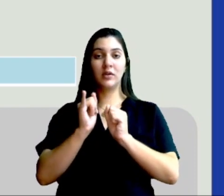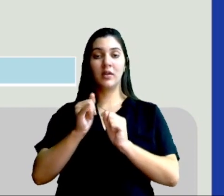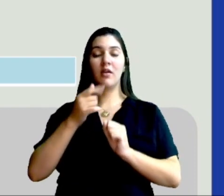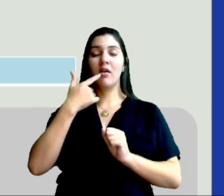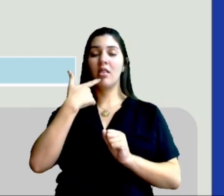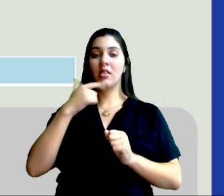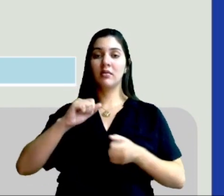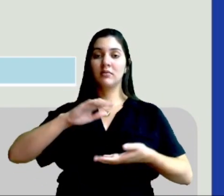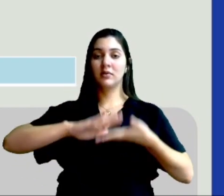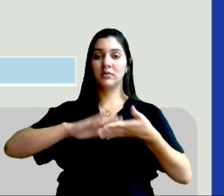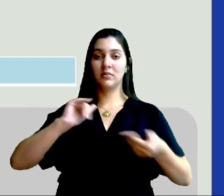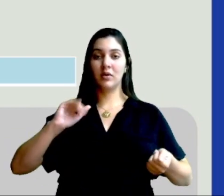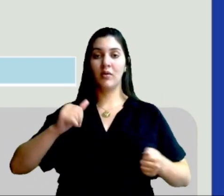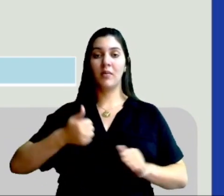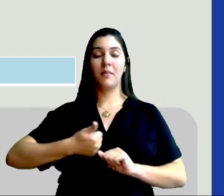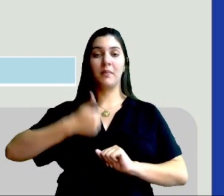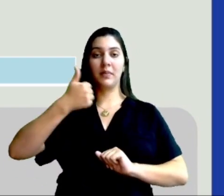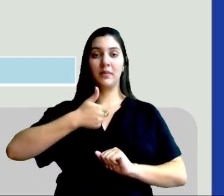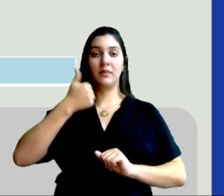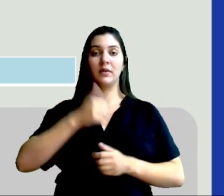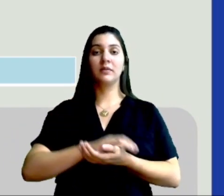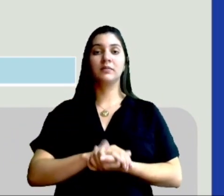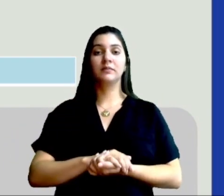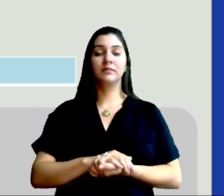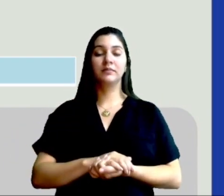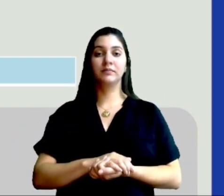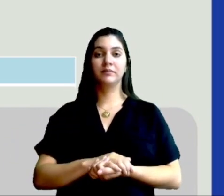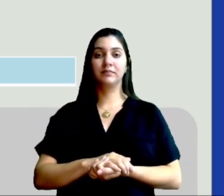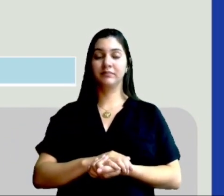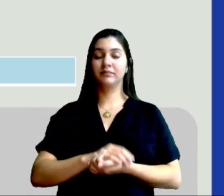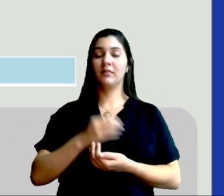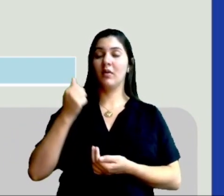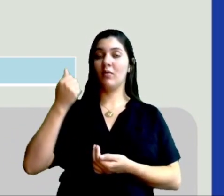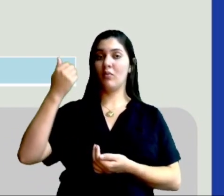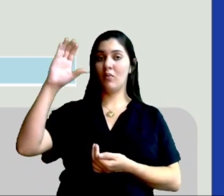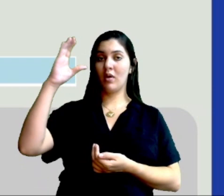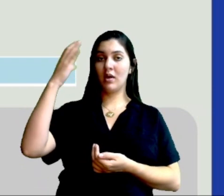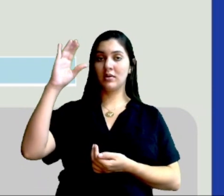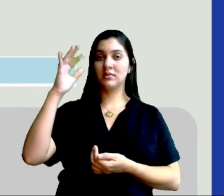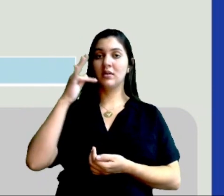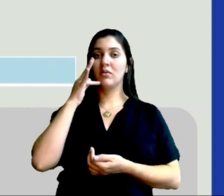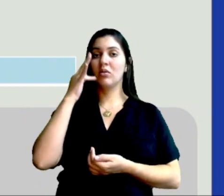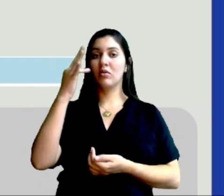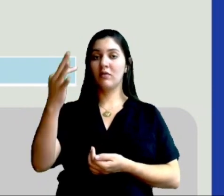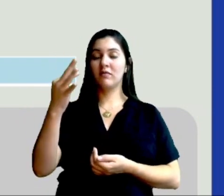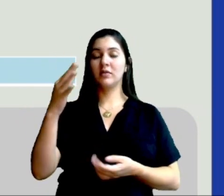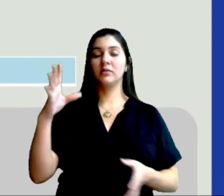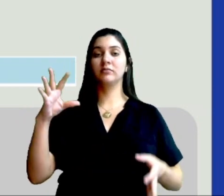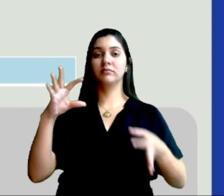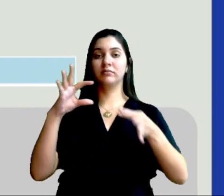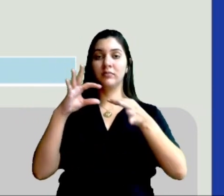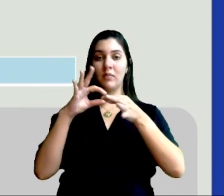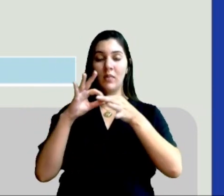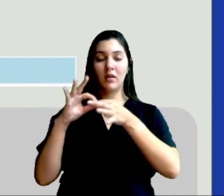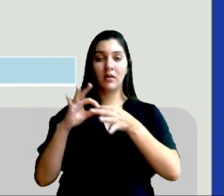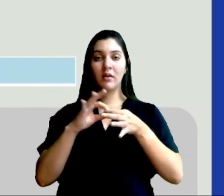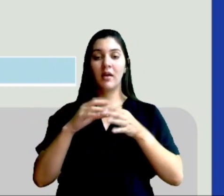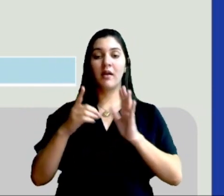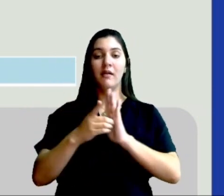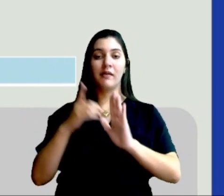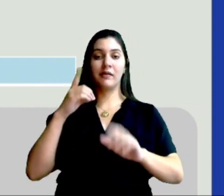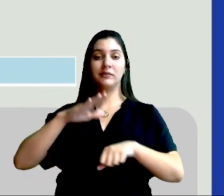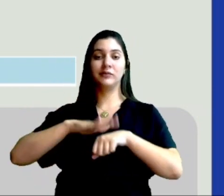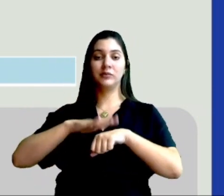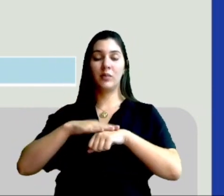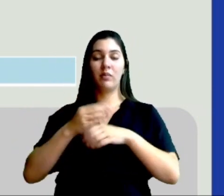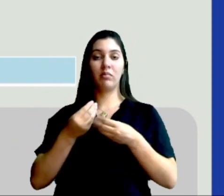espanhola. Primeiro, que uma ação no futuro se completará antes de um